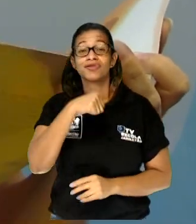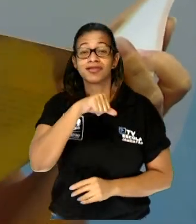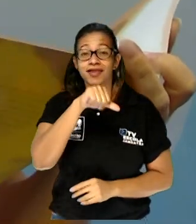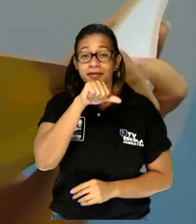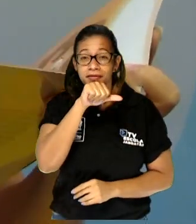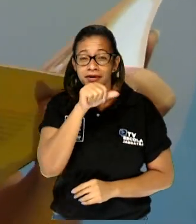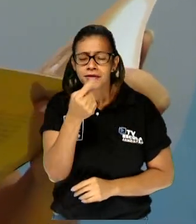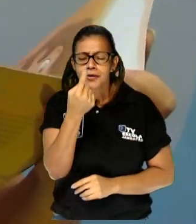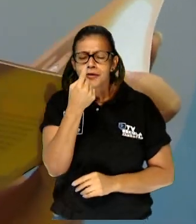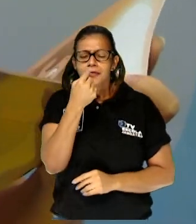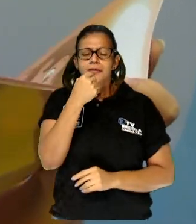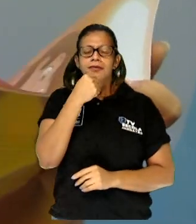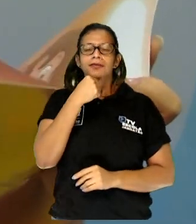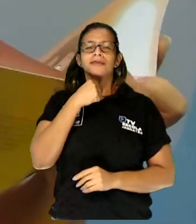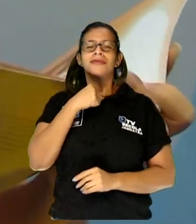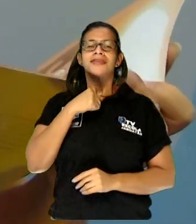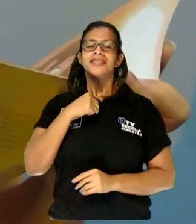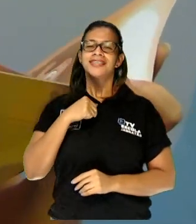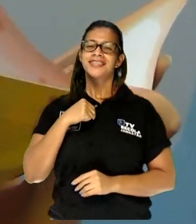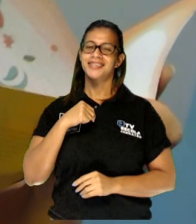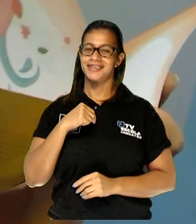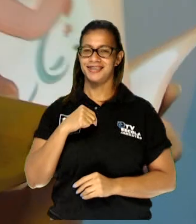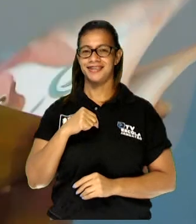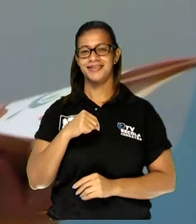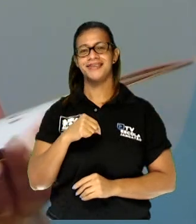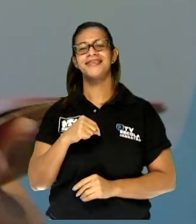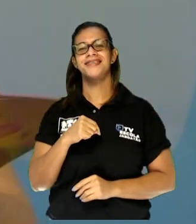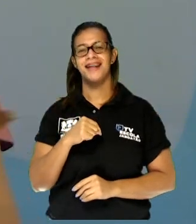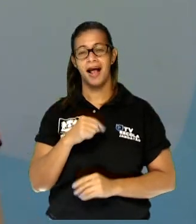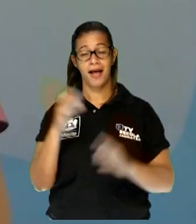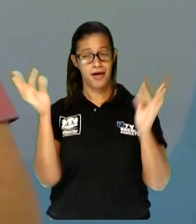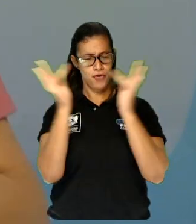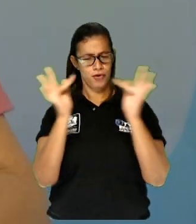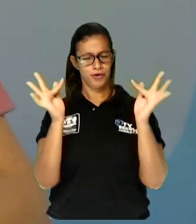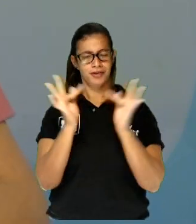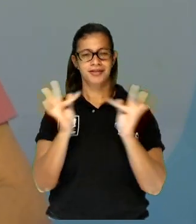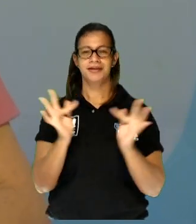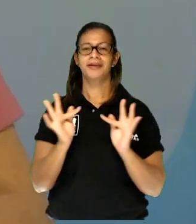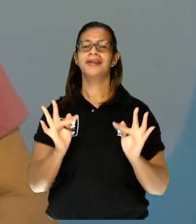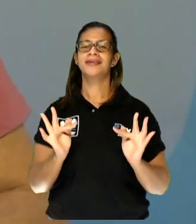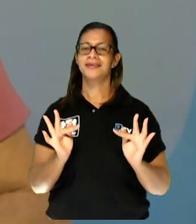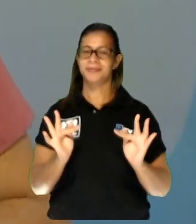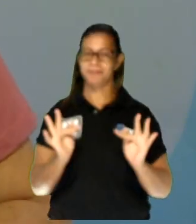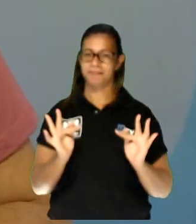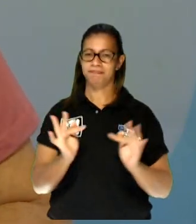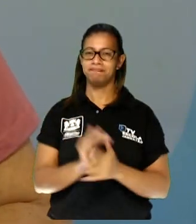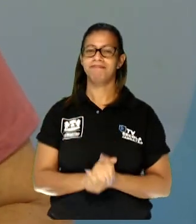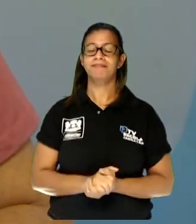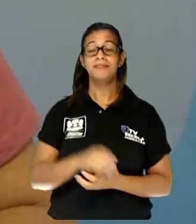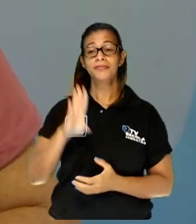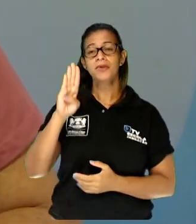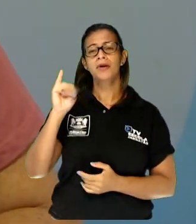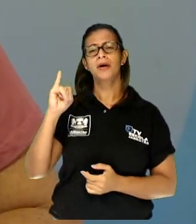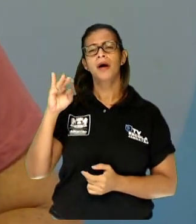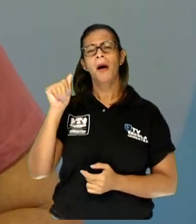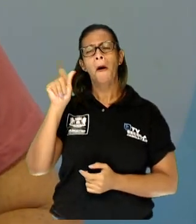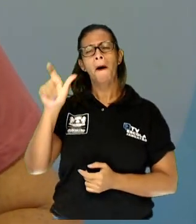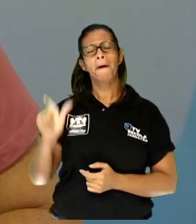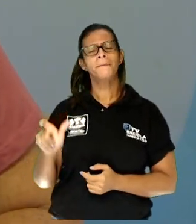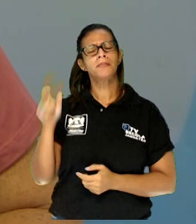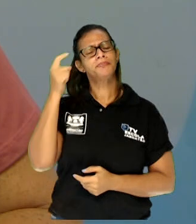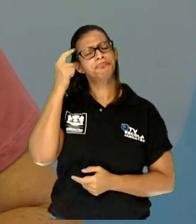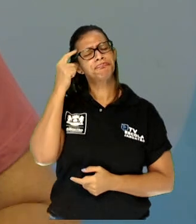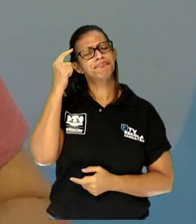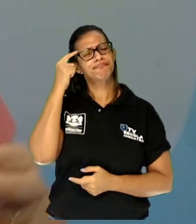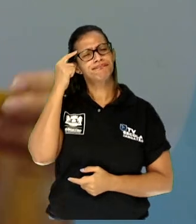nosso nariz. E deixa a gente muito, muito feliz. Aí, Bia ficou pensando, pensando e disse: É melhor